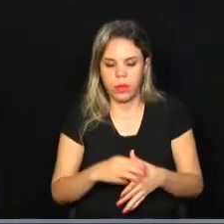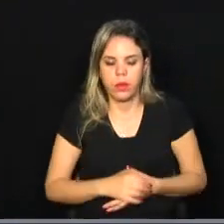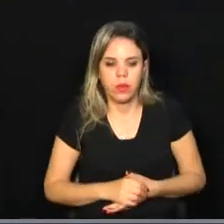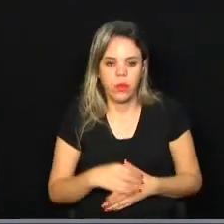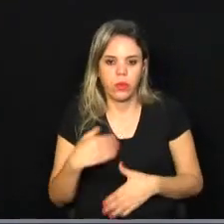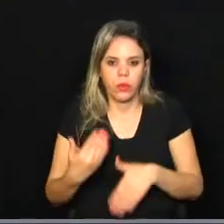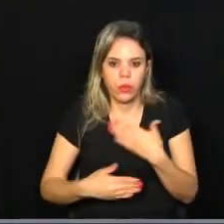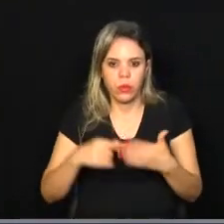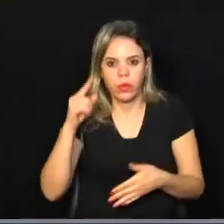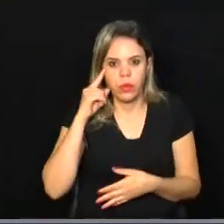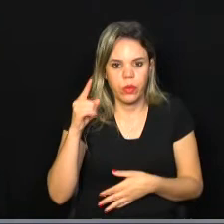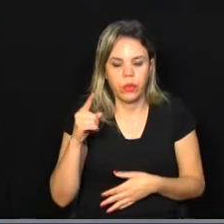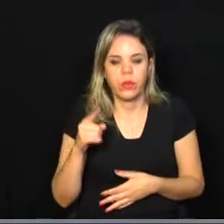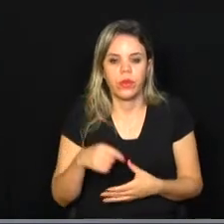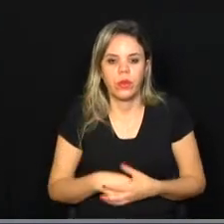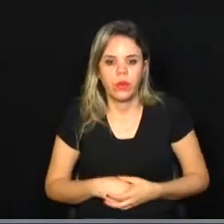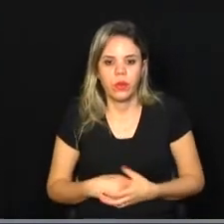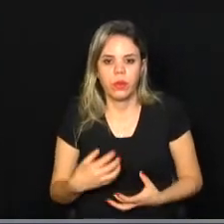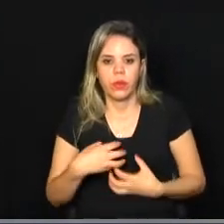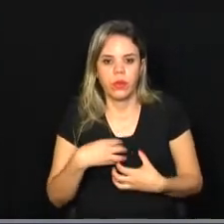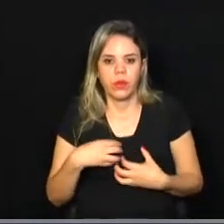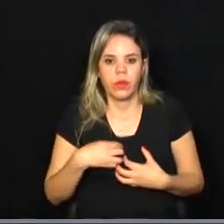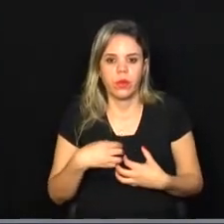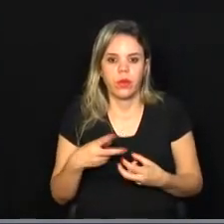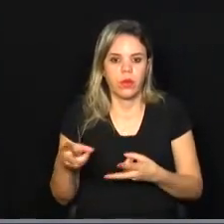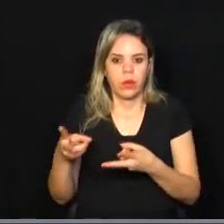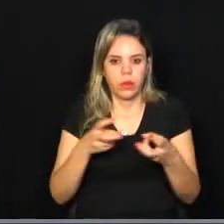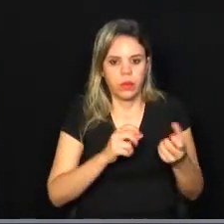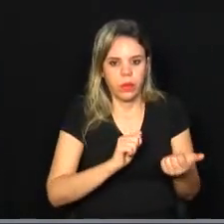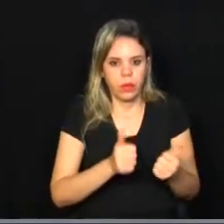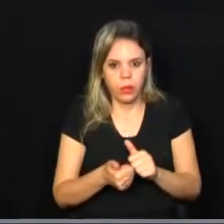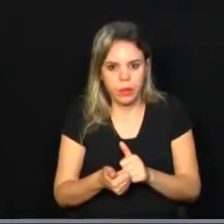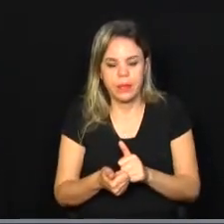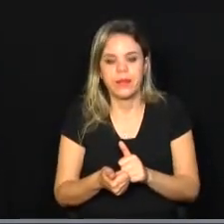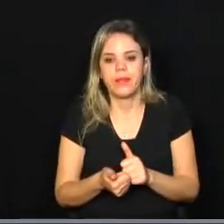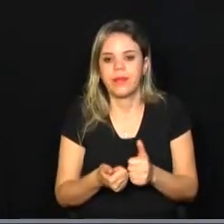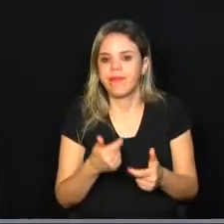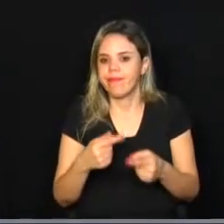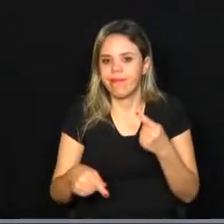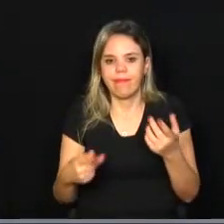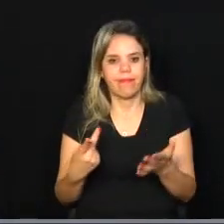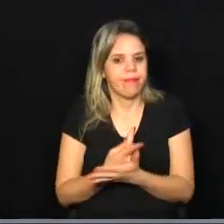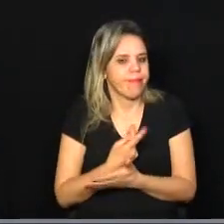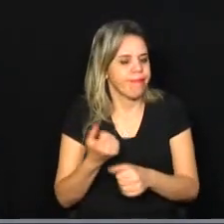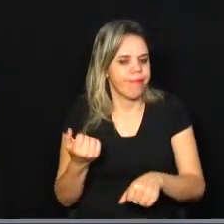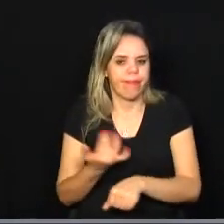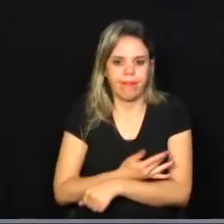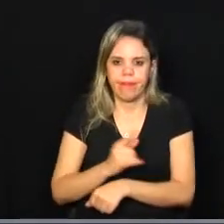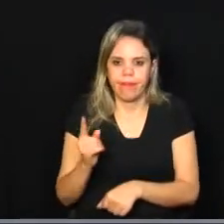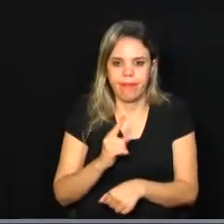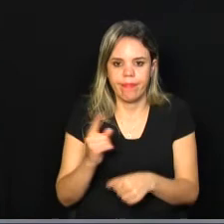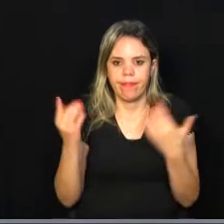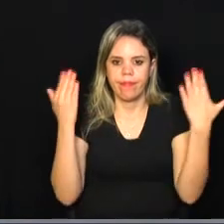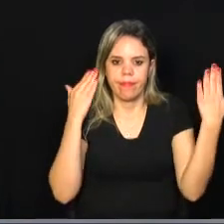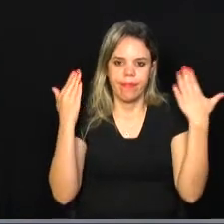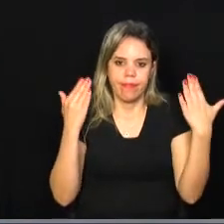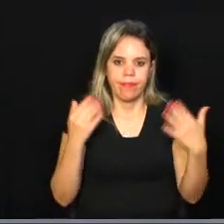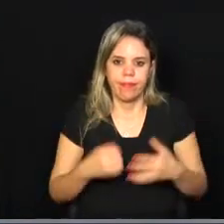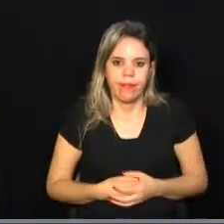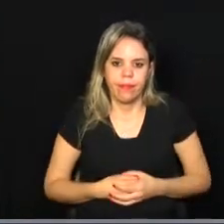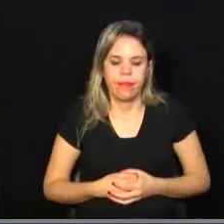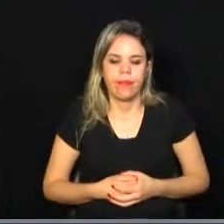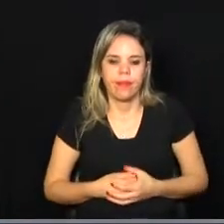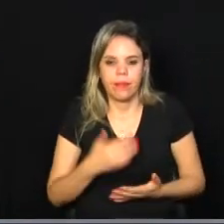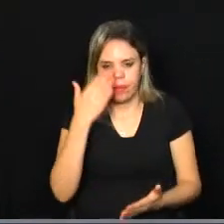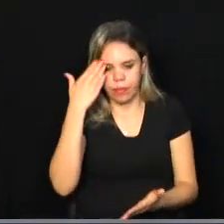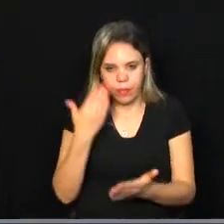dia a dia para sentir sinais de que o atleta não está bem emocionalmente, mentalmente. Então, eu